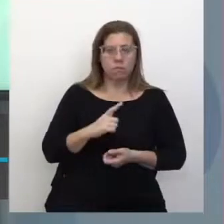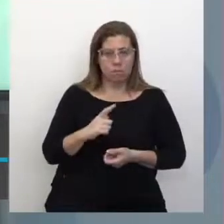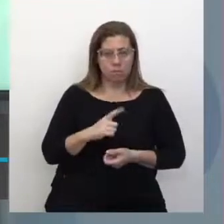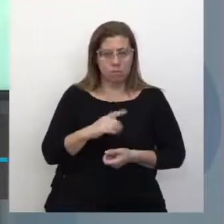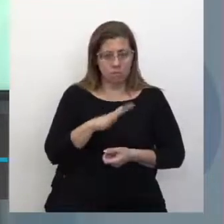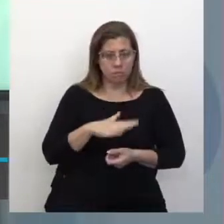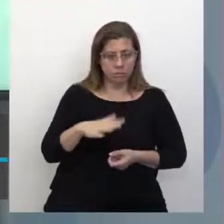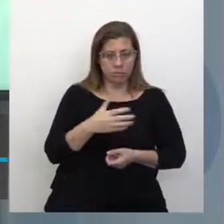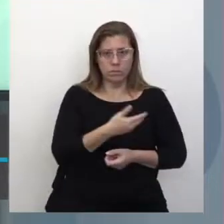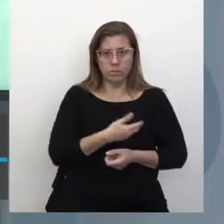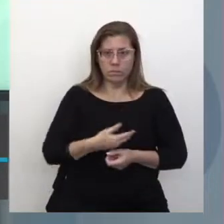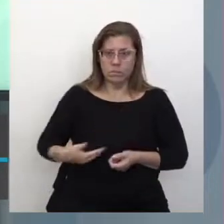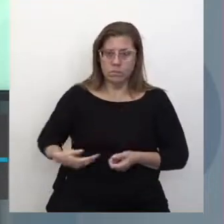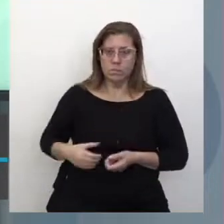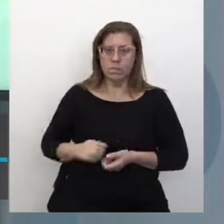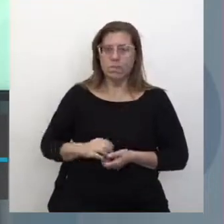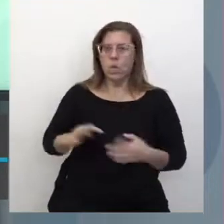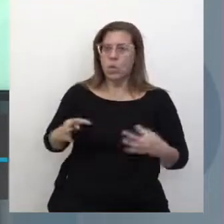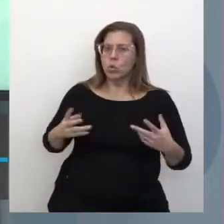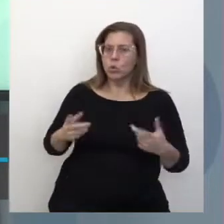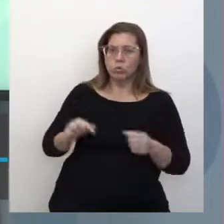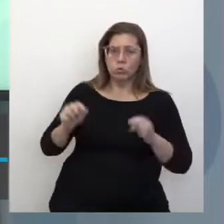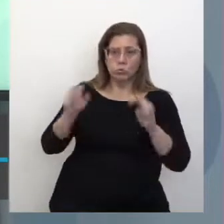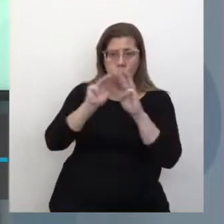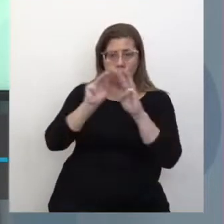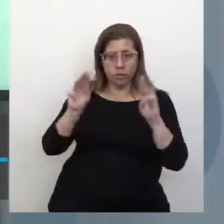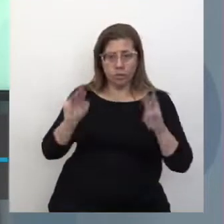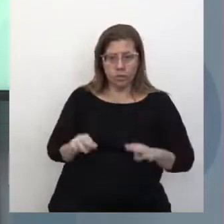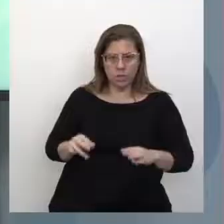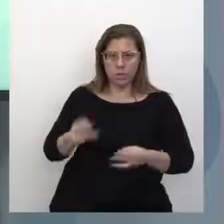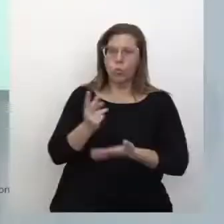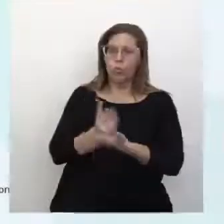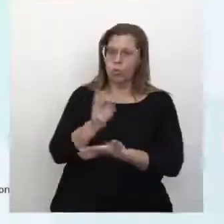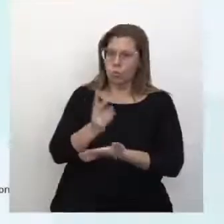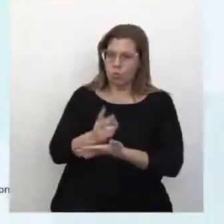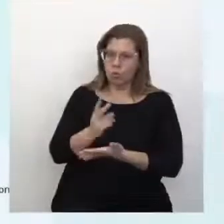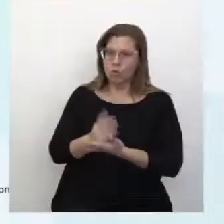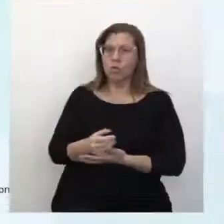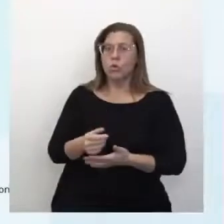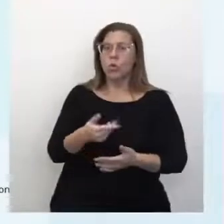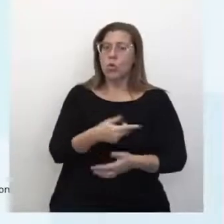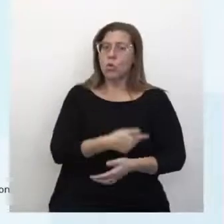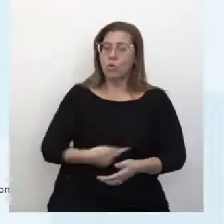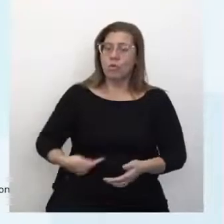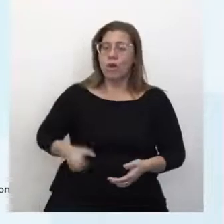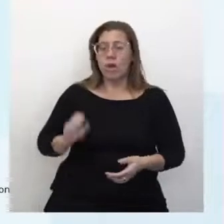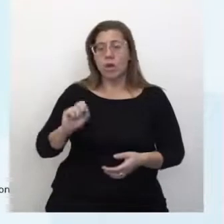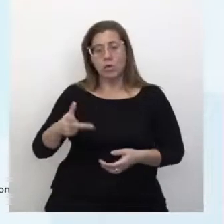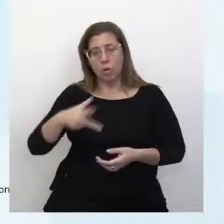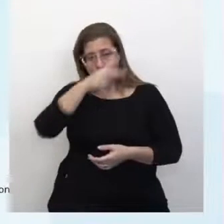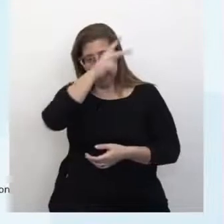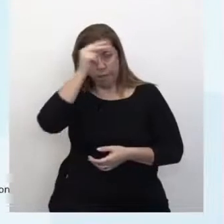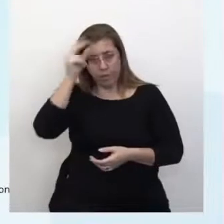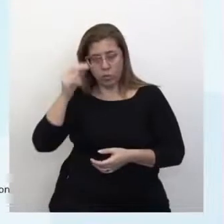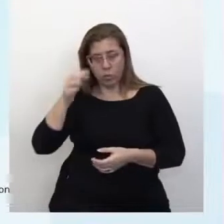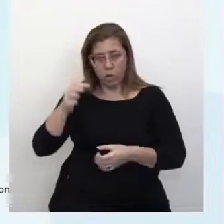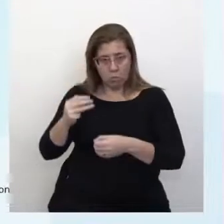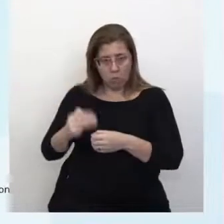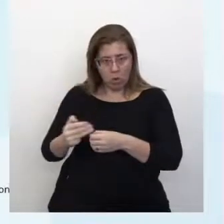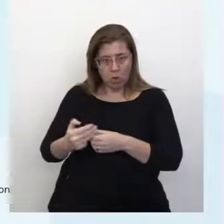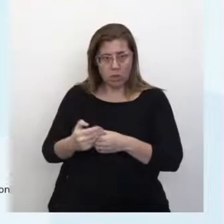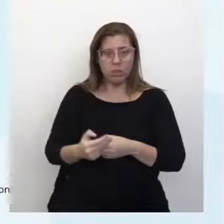expositivos públicos, que seriam todos os museus que são mantidos pelo governo ou pela prefeitura, né, pelos municípios